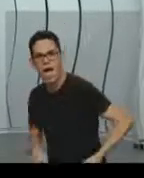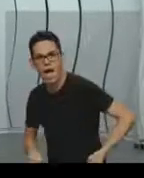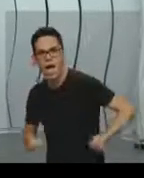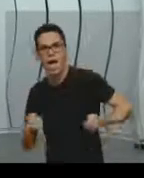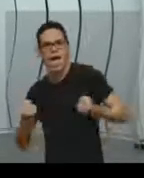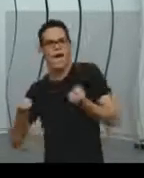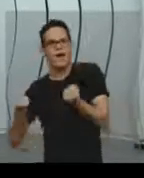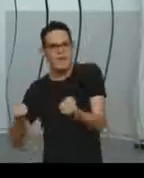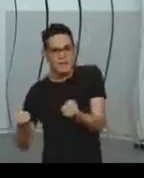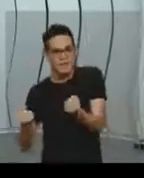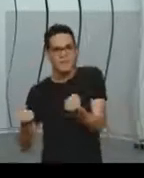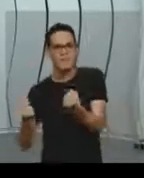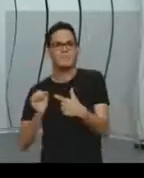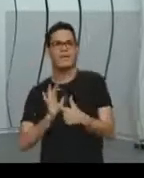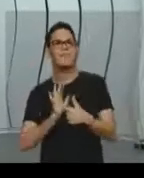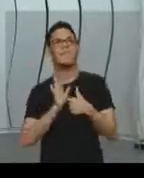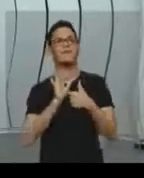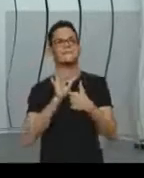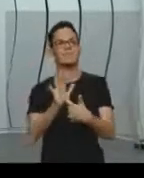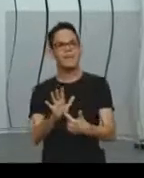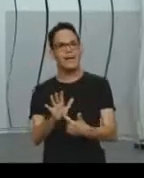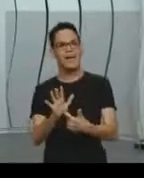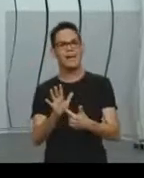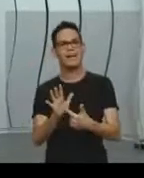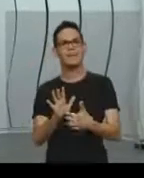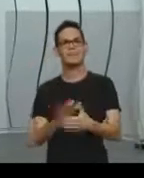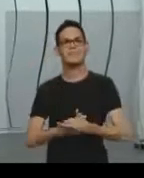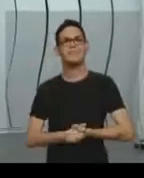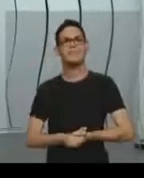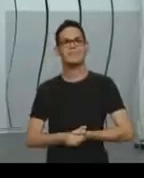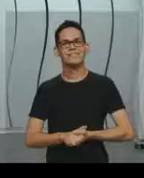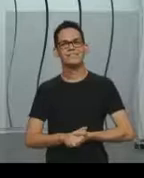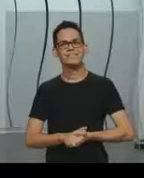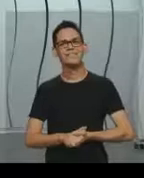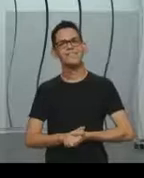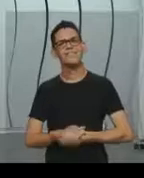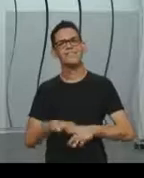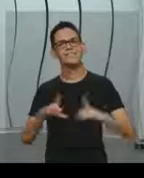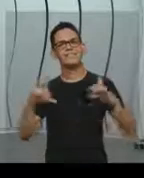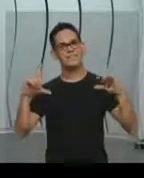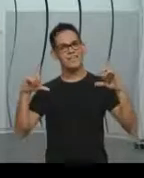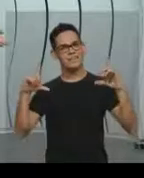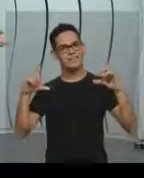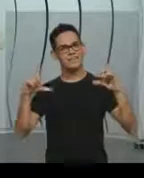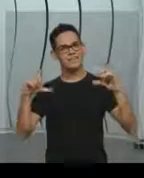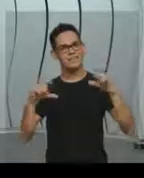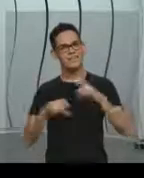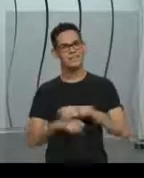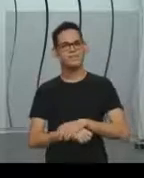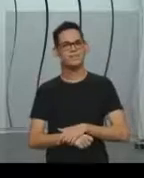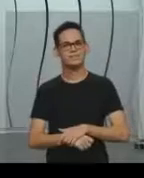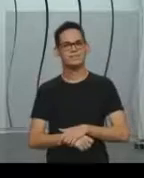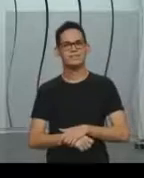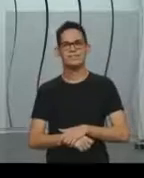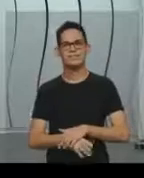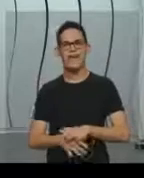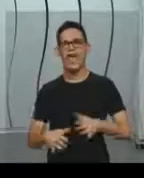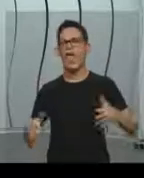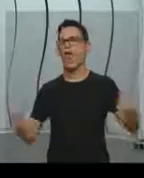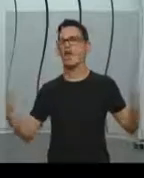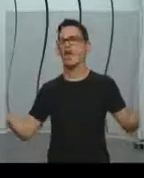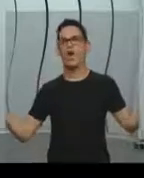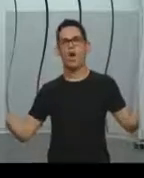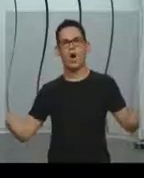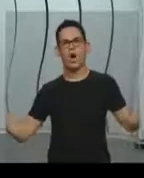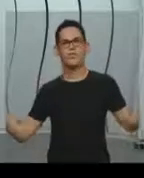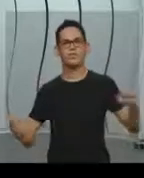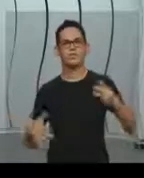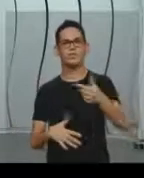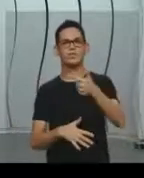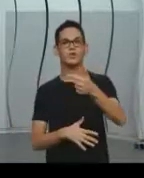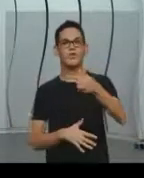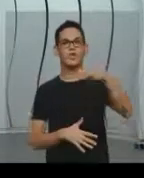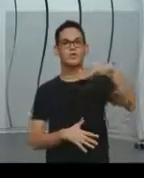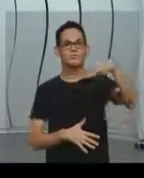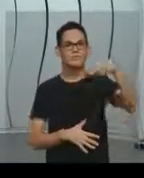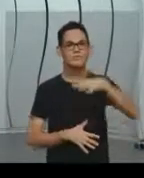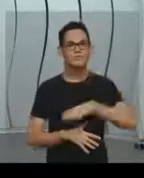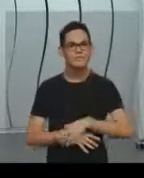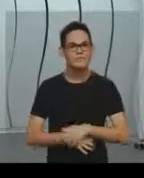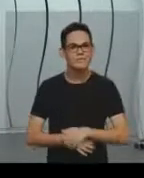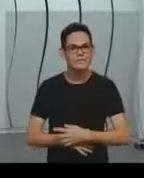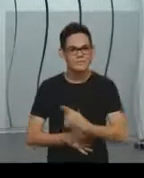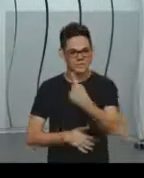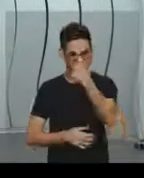o registro desse trem, e essa fotografia tem mais de 2 metros de tamanho. Pensa